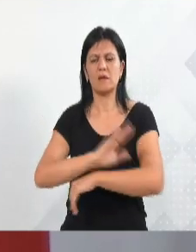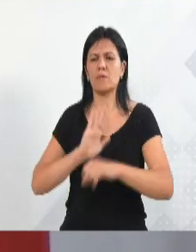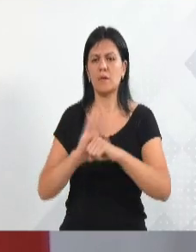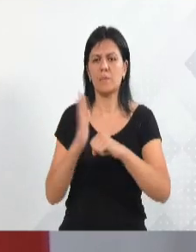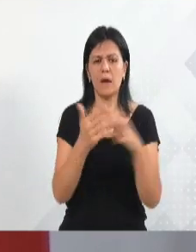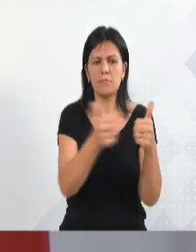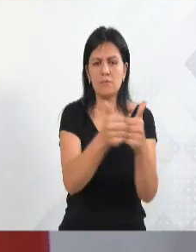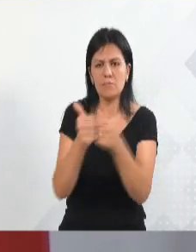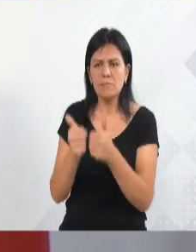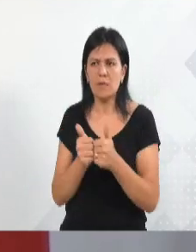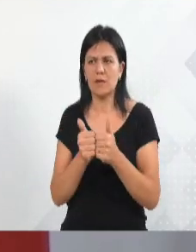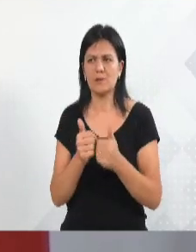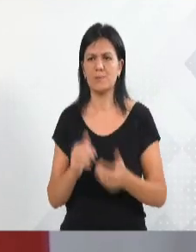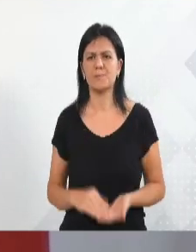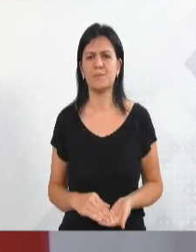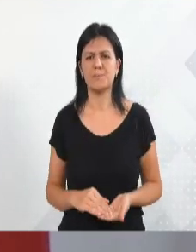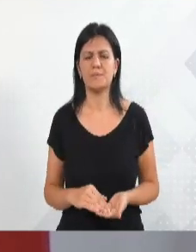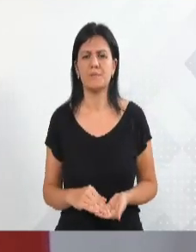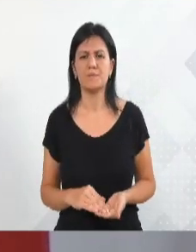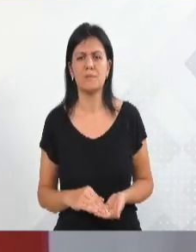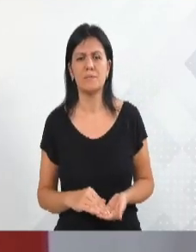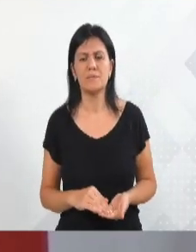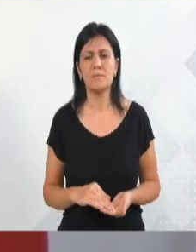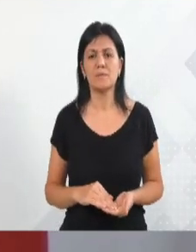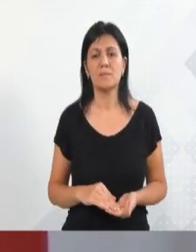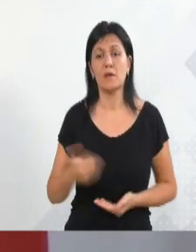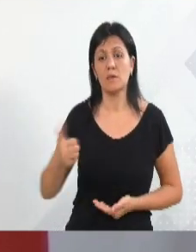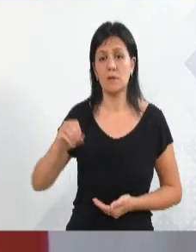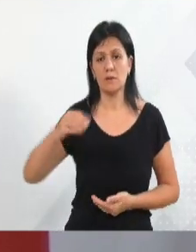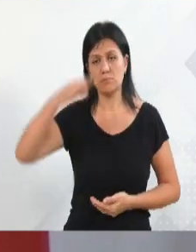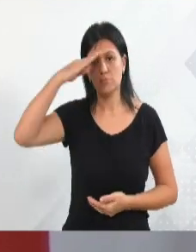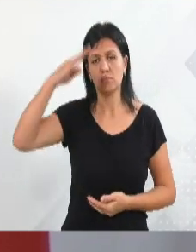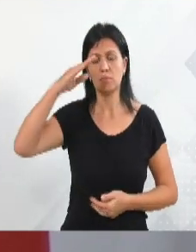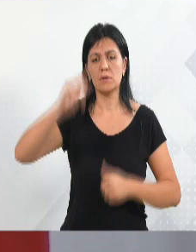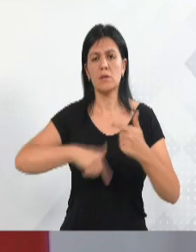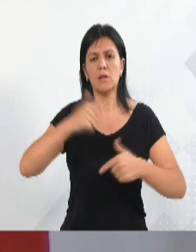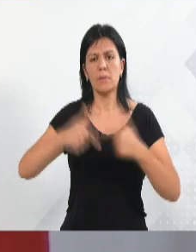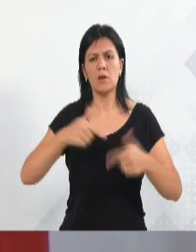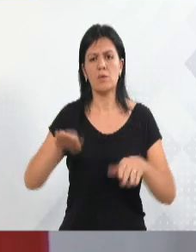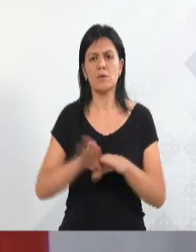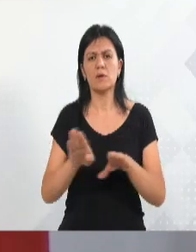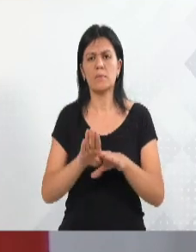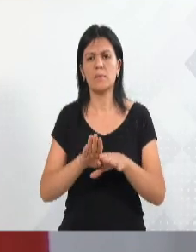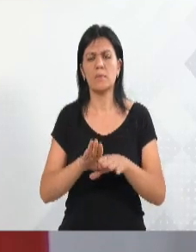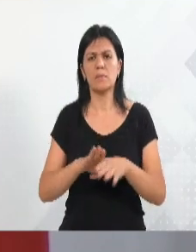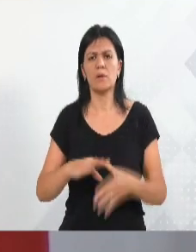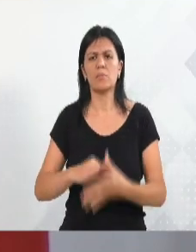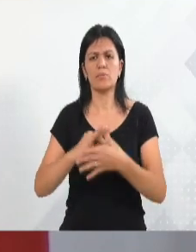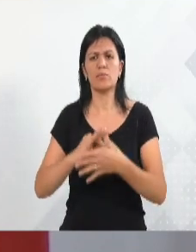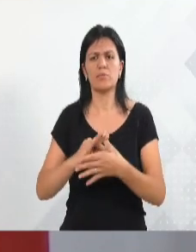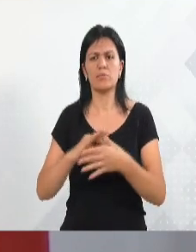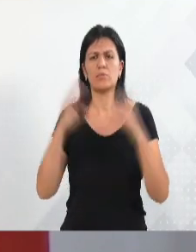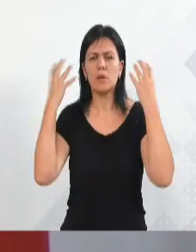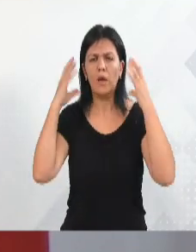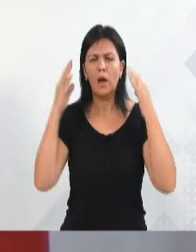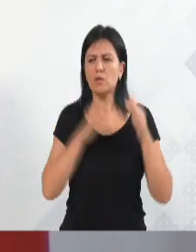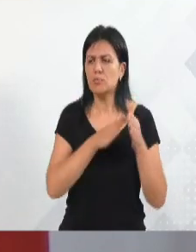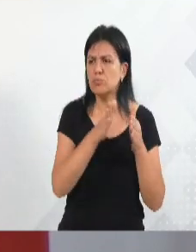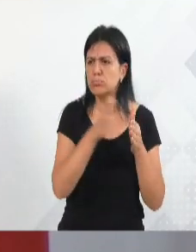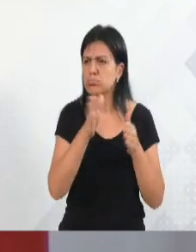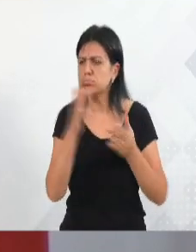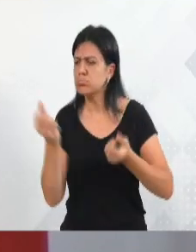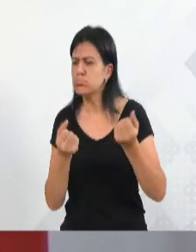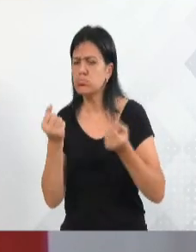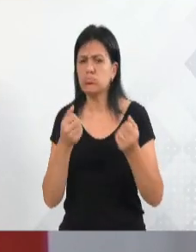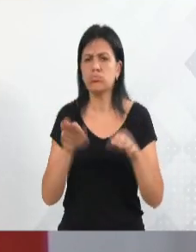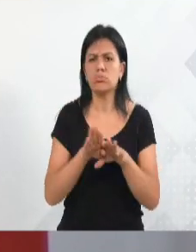adjacentes. No serviço do 10º Batalhão, trabalhou como sargento comandante do policiamento de rádio patrulha e coordenador da